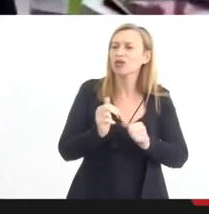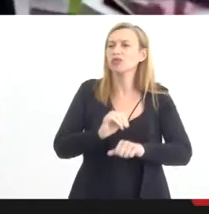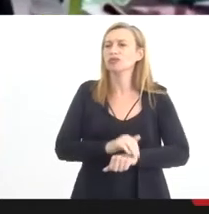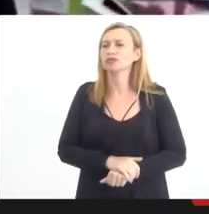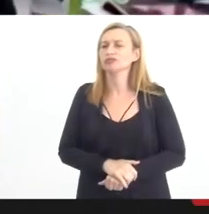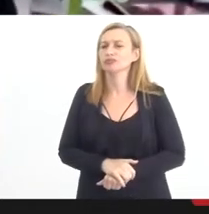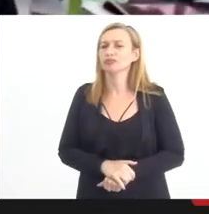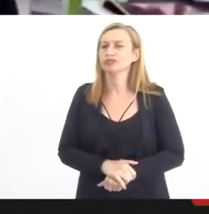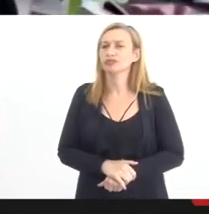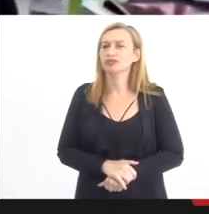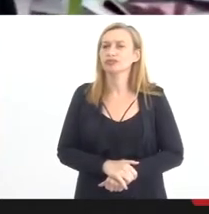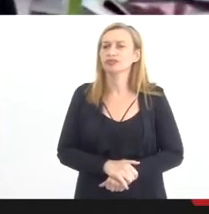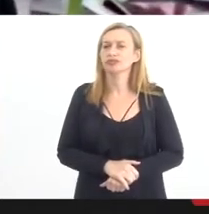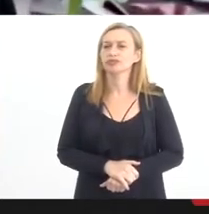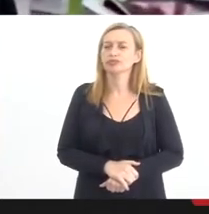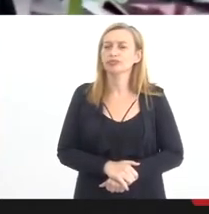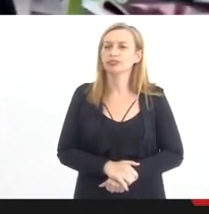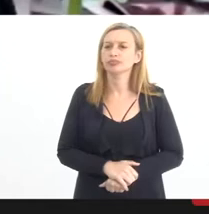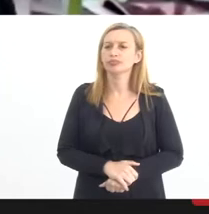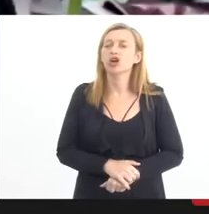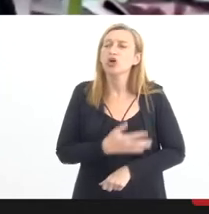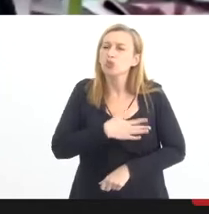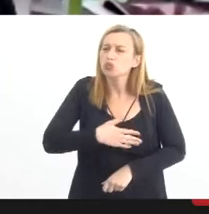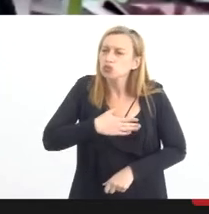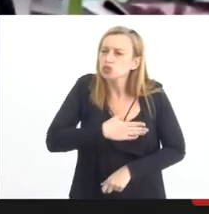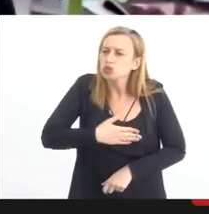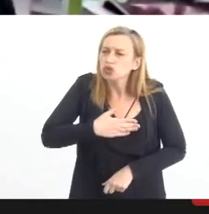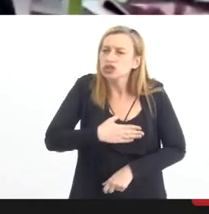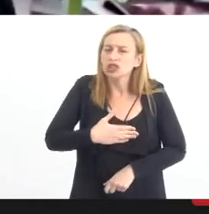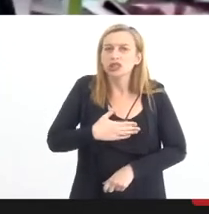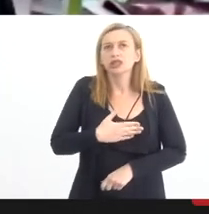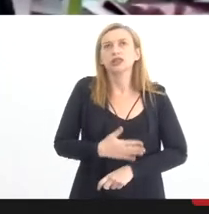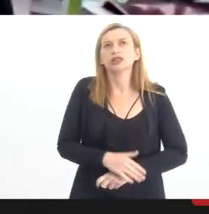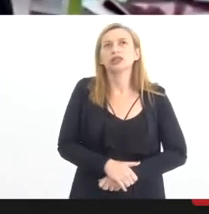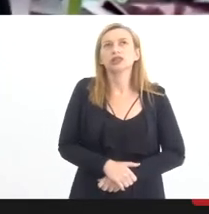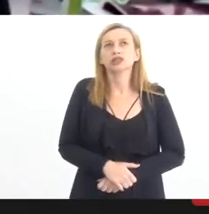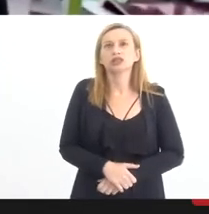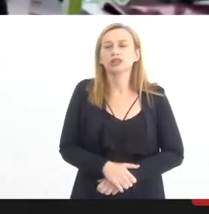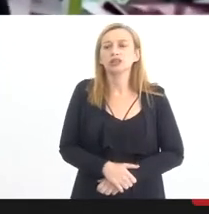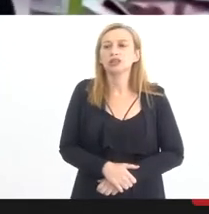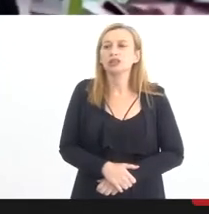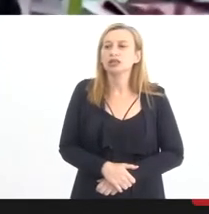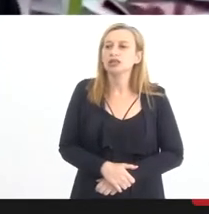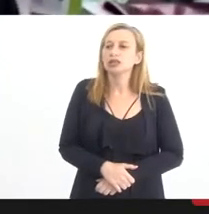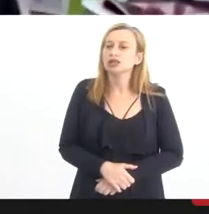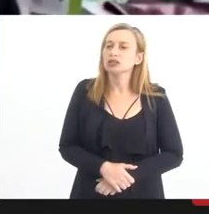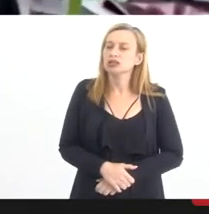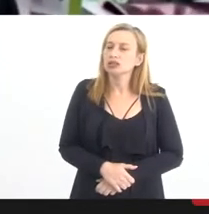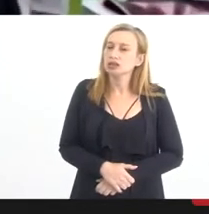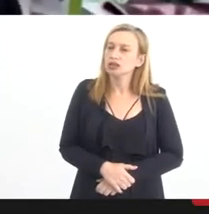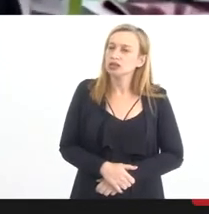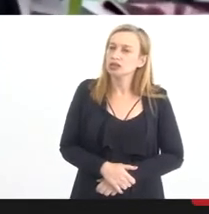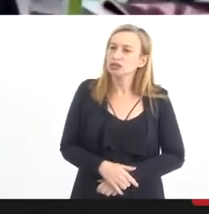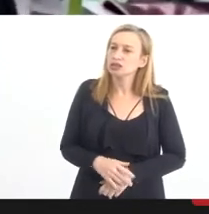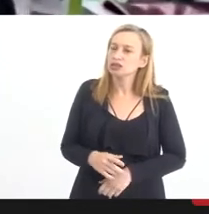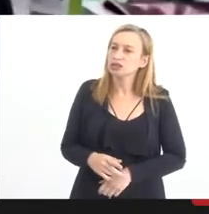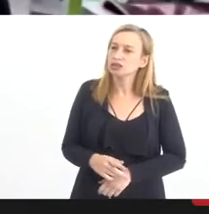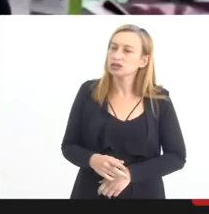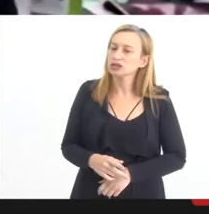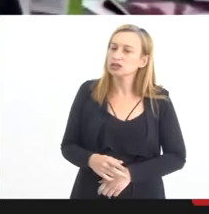pública. E eu gostaria de fazer minhas as palavras do